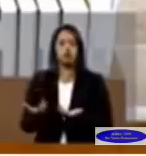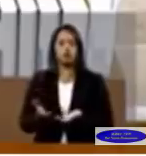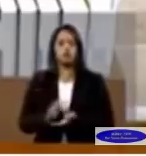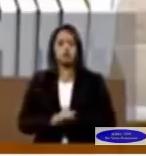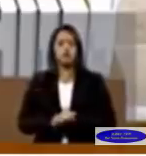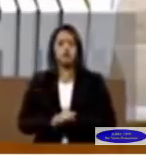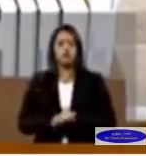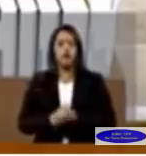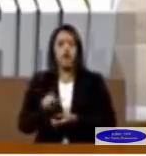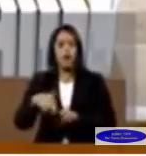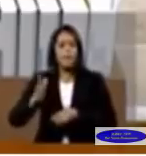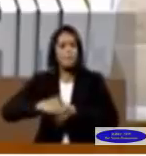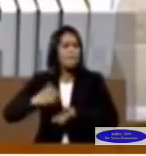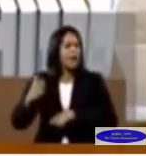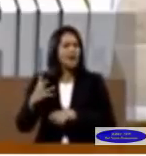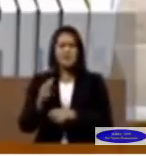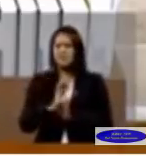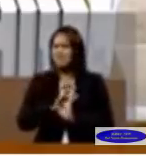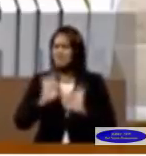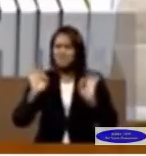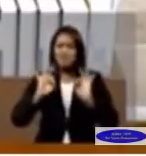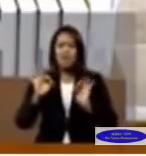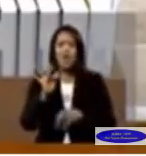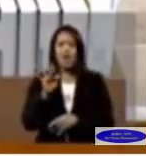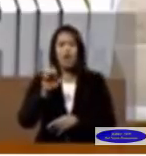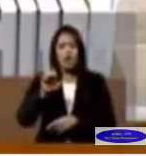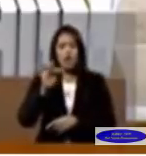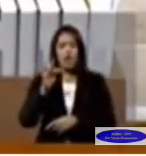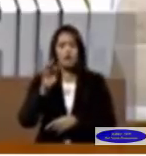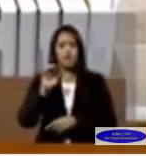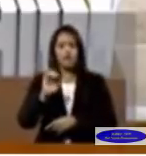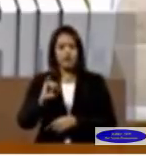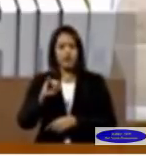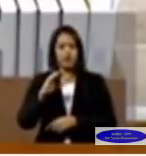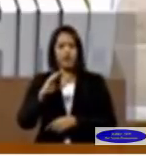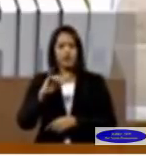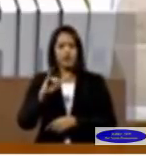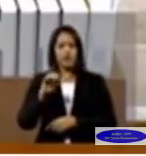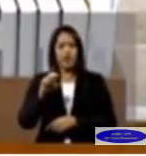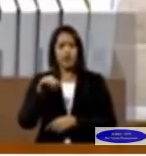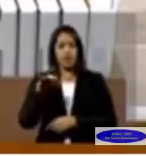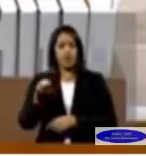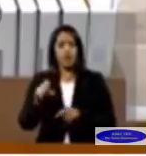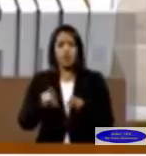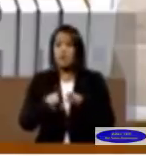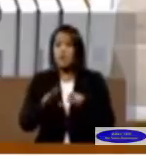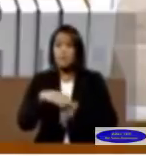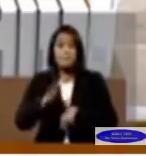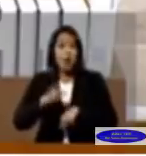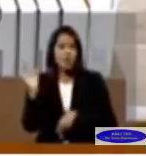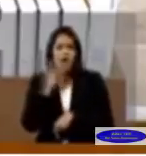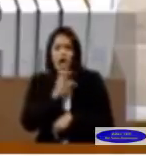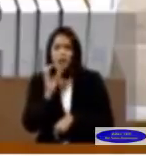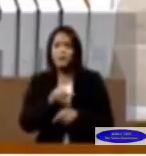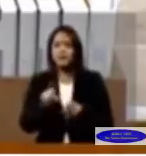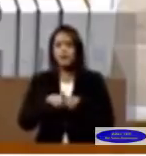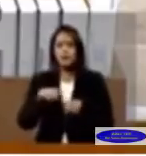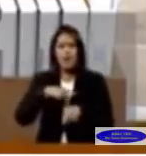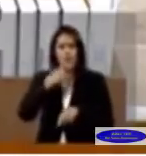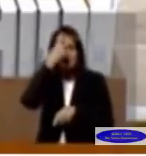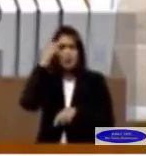esta Suprema Corte também, na medida em que o Tribunal Superior Eleitoral é